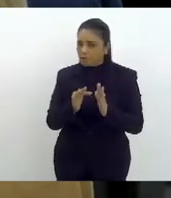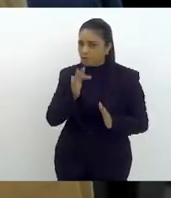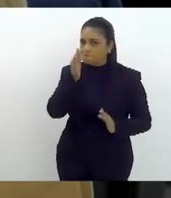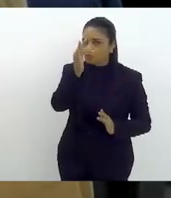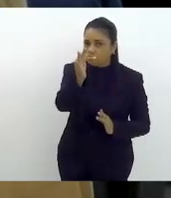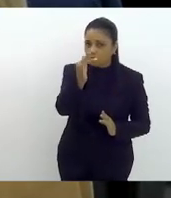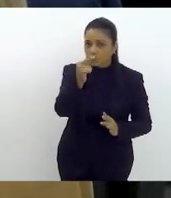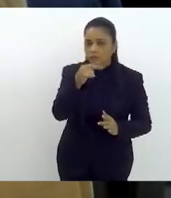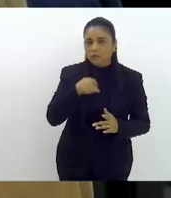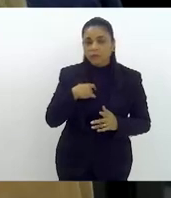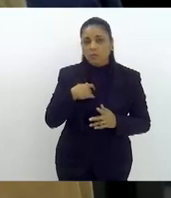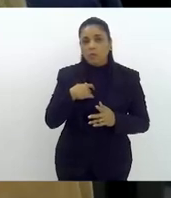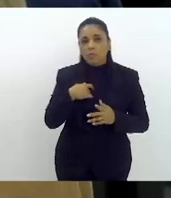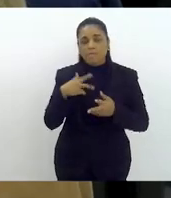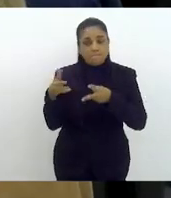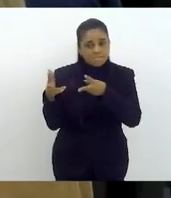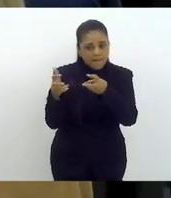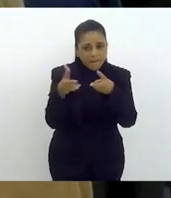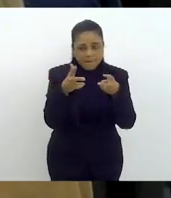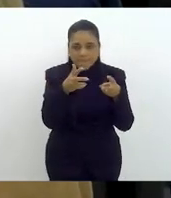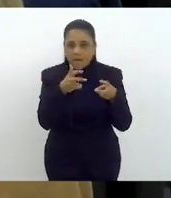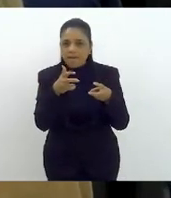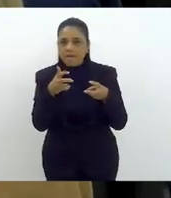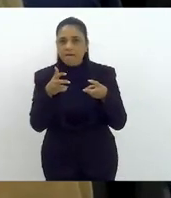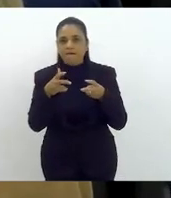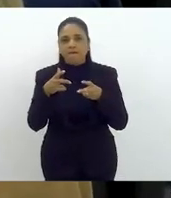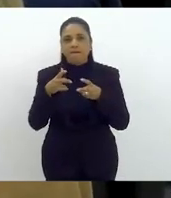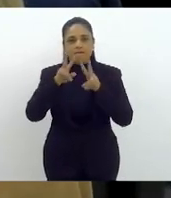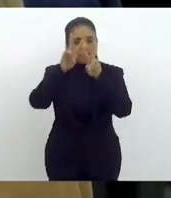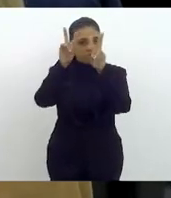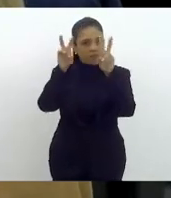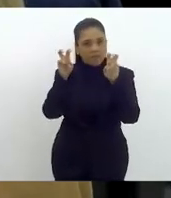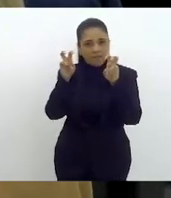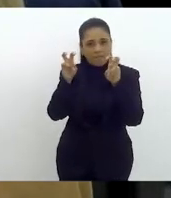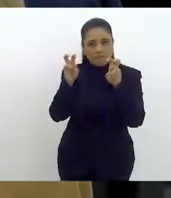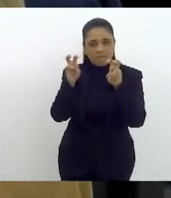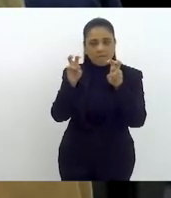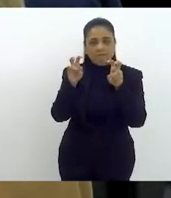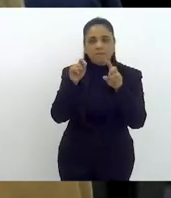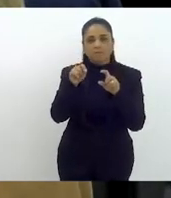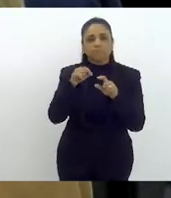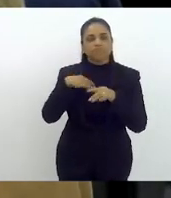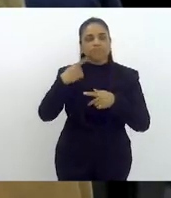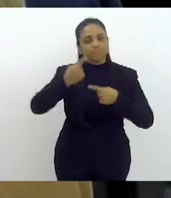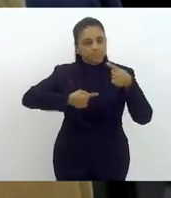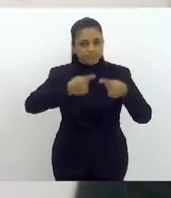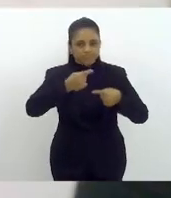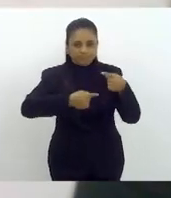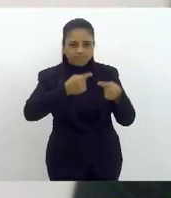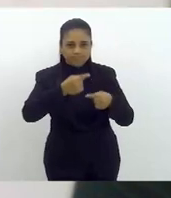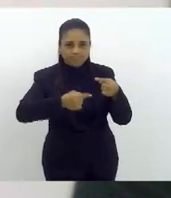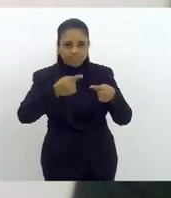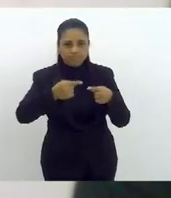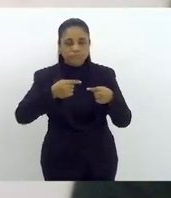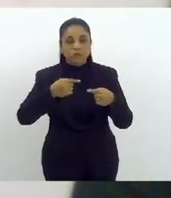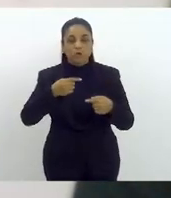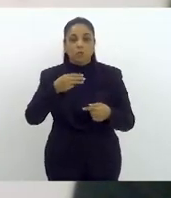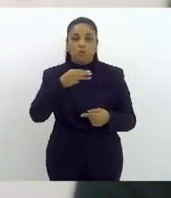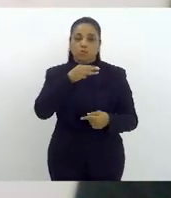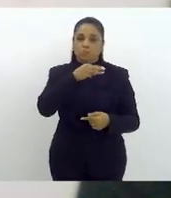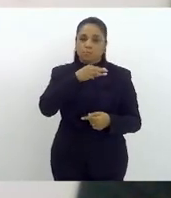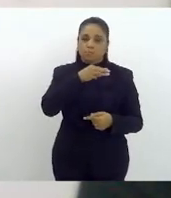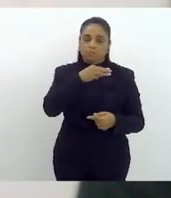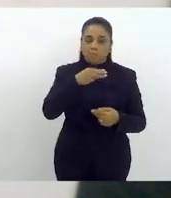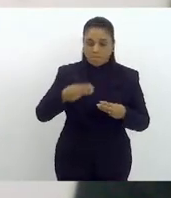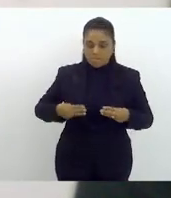a atratividade do tema sempre tem sido de fato de grande demanda e o ministério da cultura